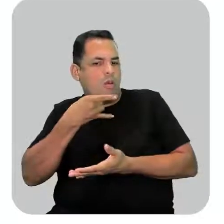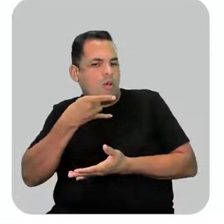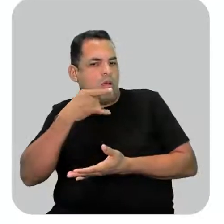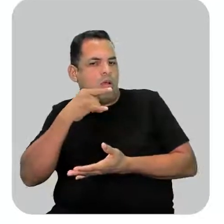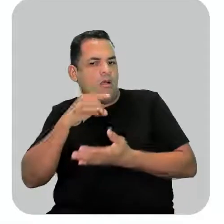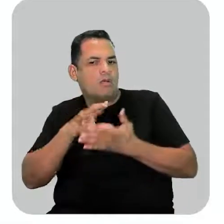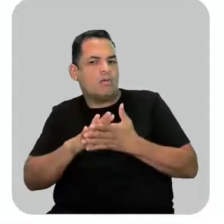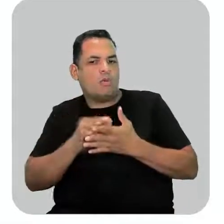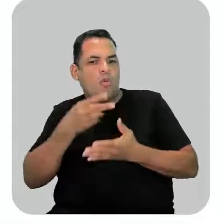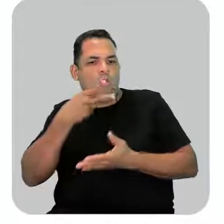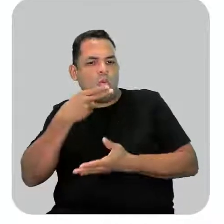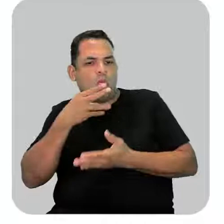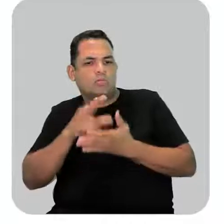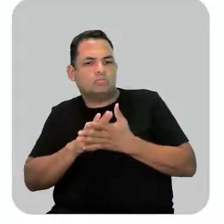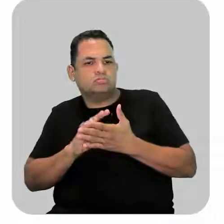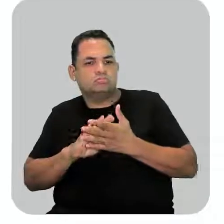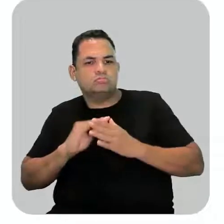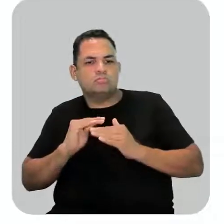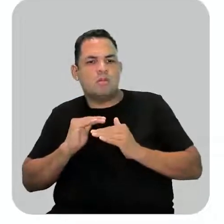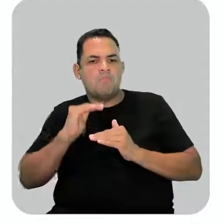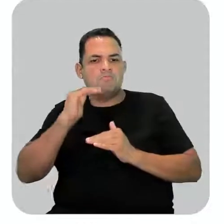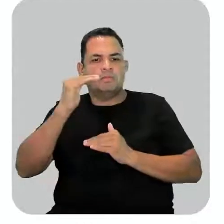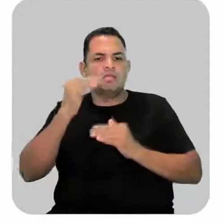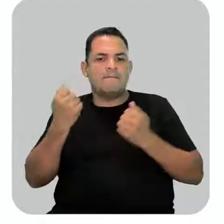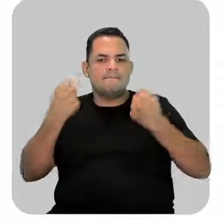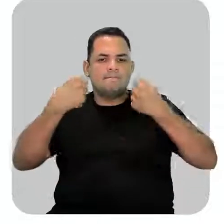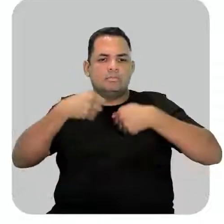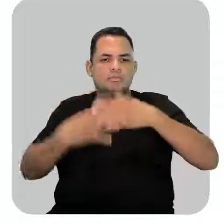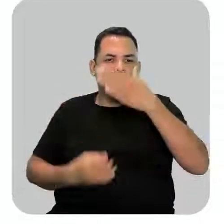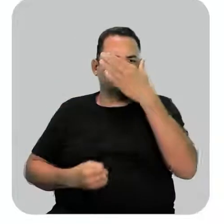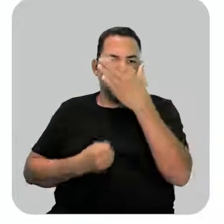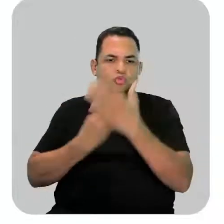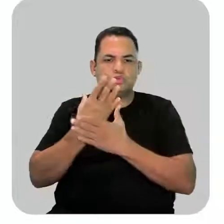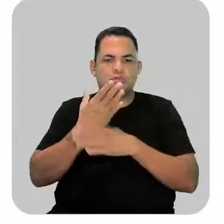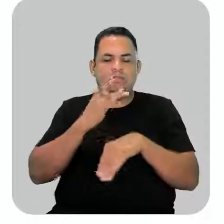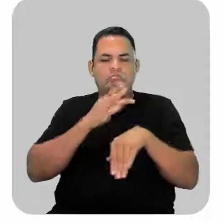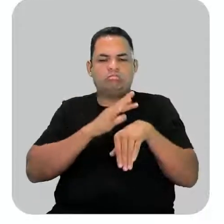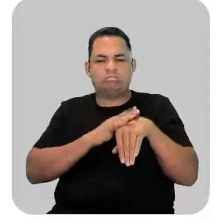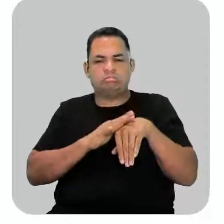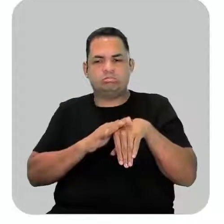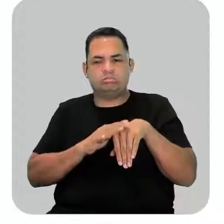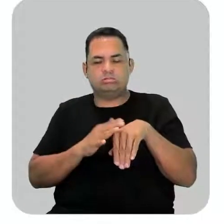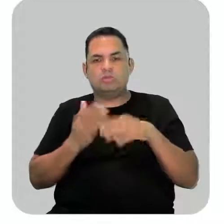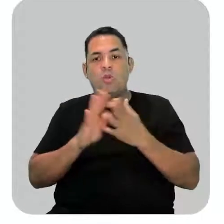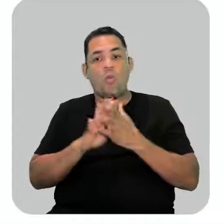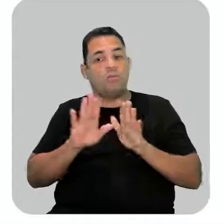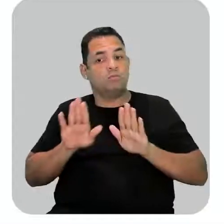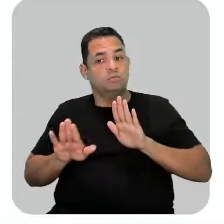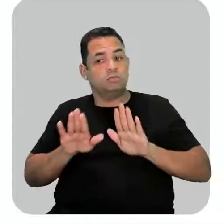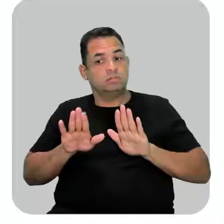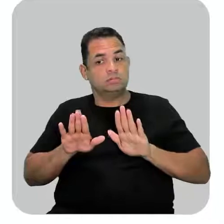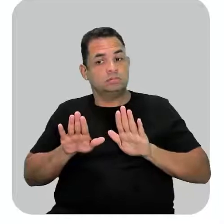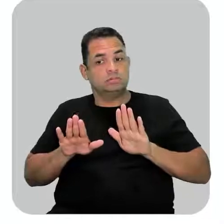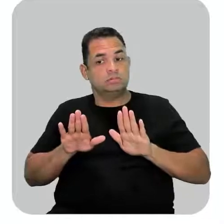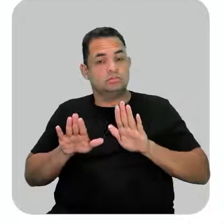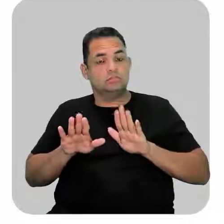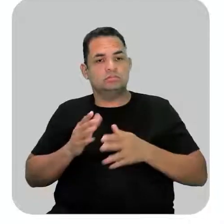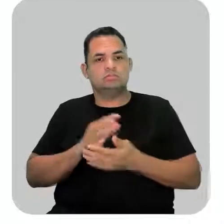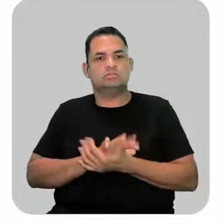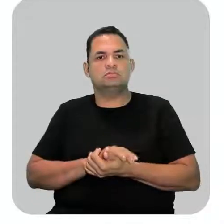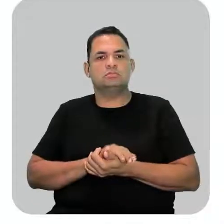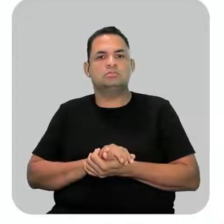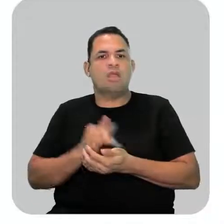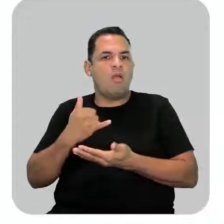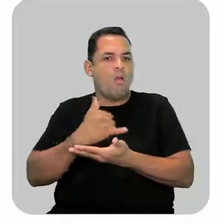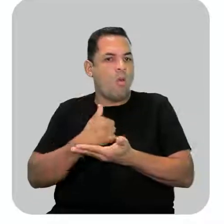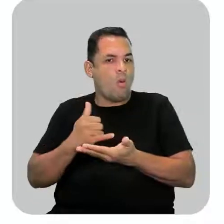a possibilidade do surgimento de grandes doenças, tá, pessoal? Muito cuidado. O colesterol, ele